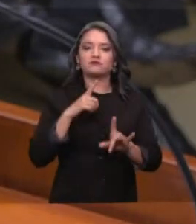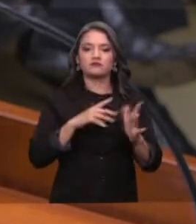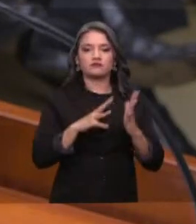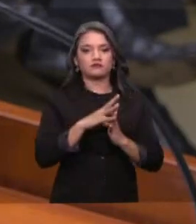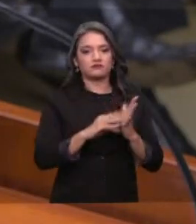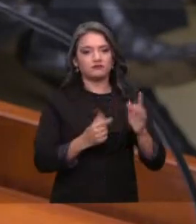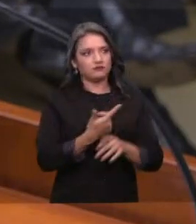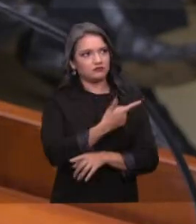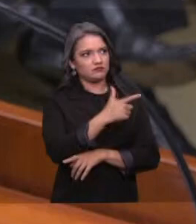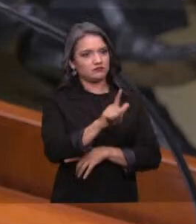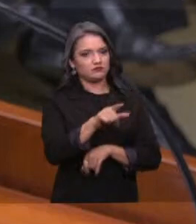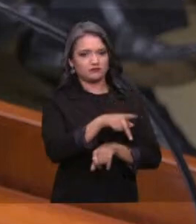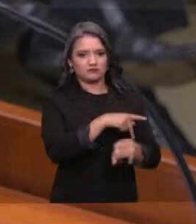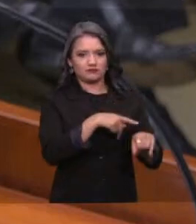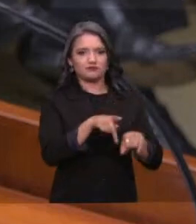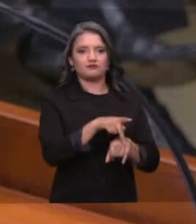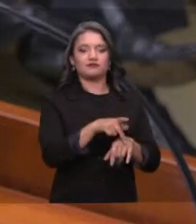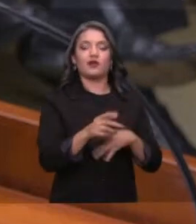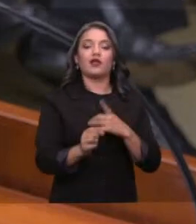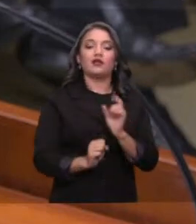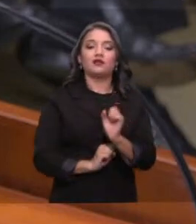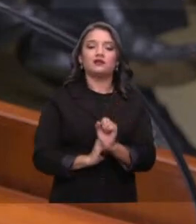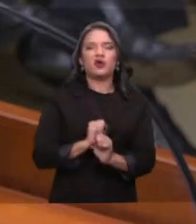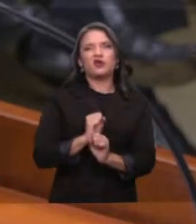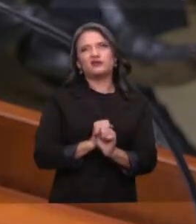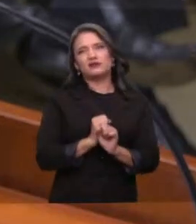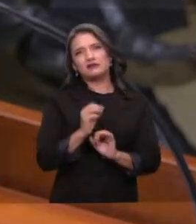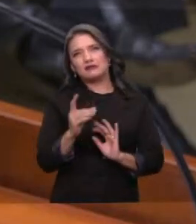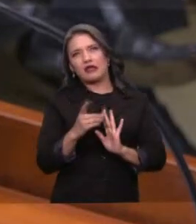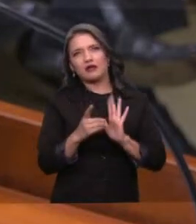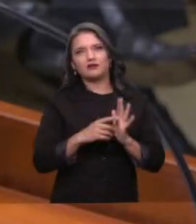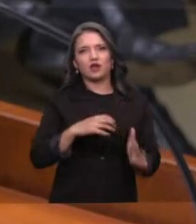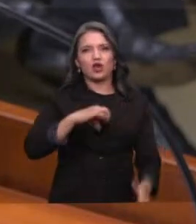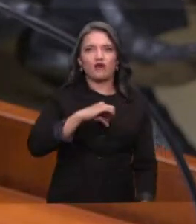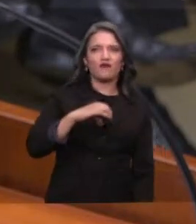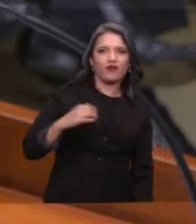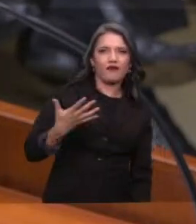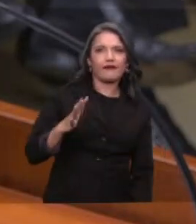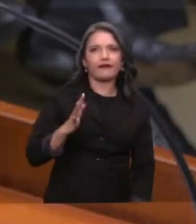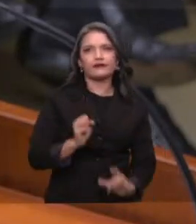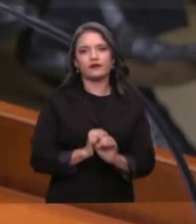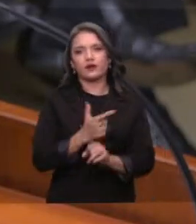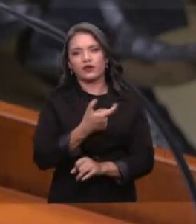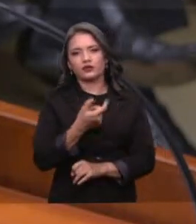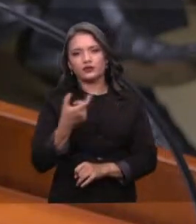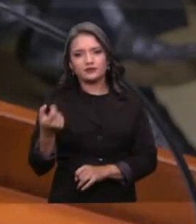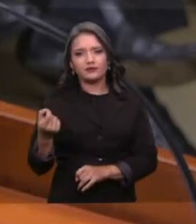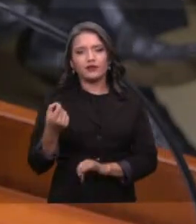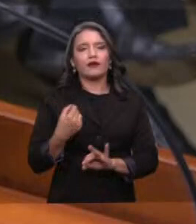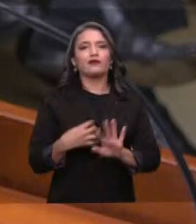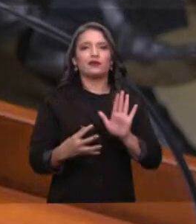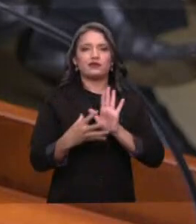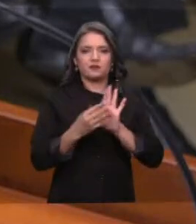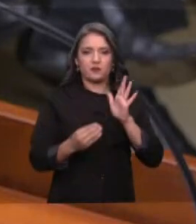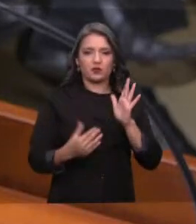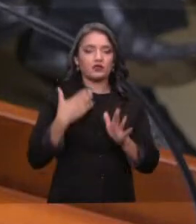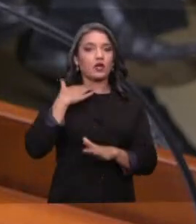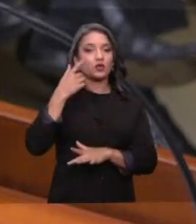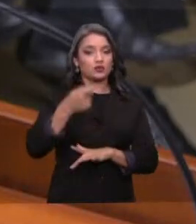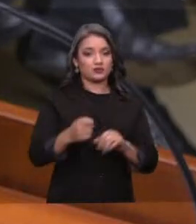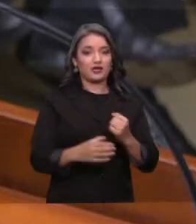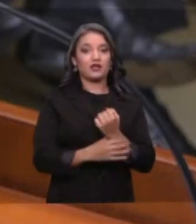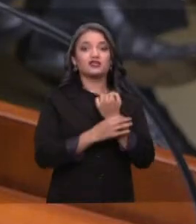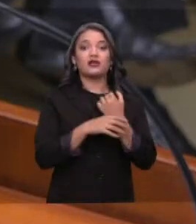De fato, durante a década de 1990, anos 2000, o modelo do juiz das garantias foi implementado